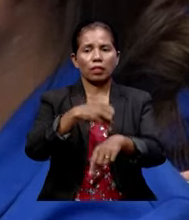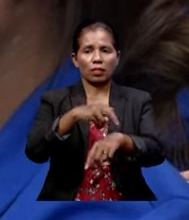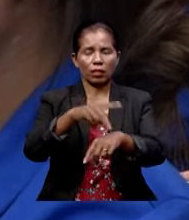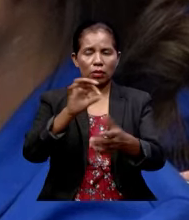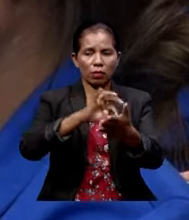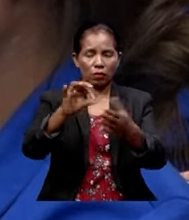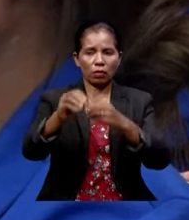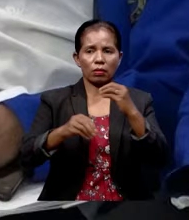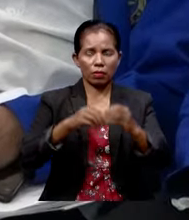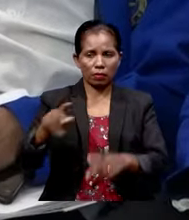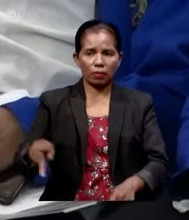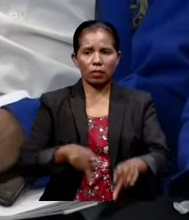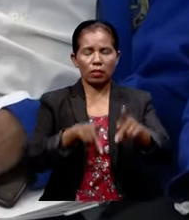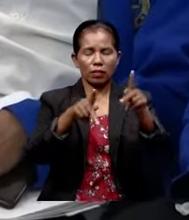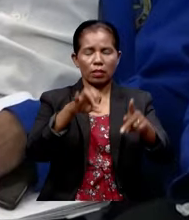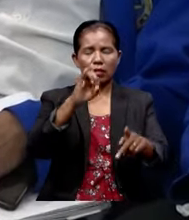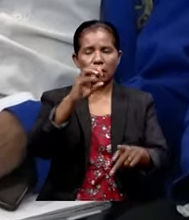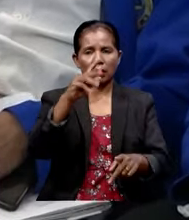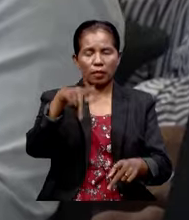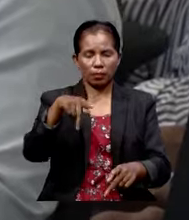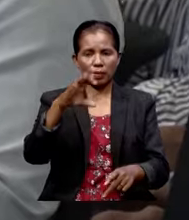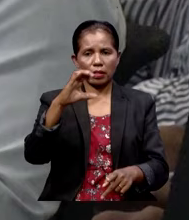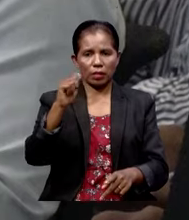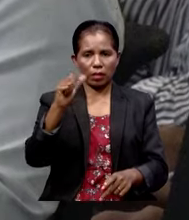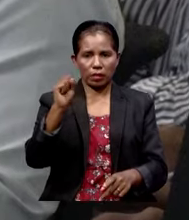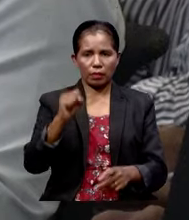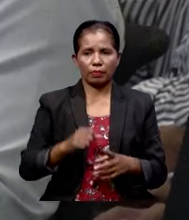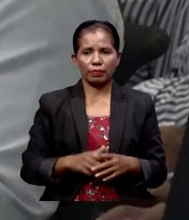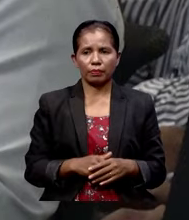contabilidade setor público ka IPSAS. Mateus Romario, David Gonçalves, GMN.